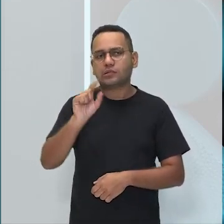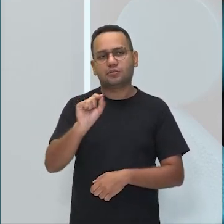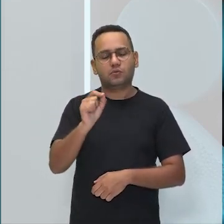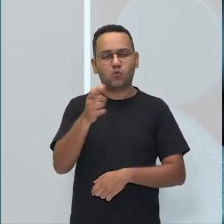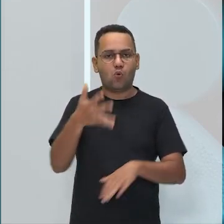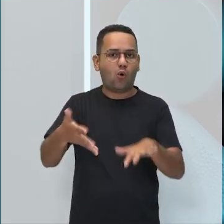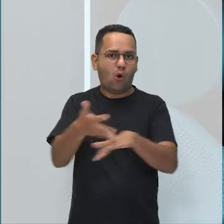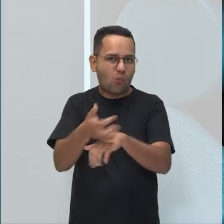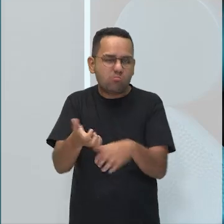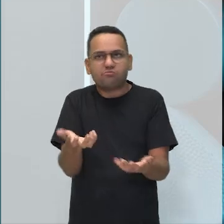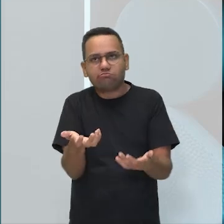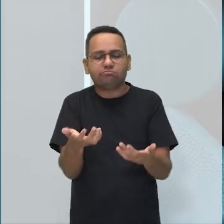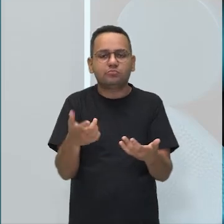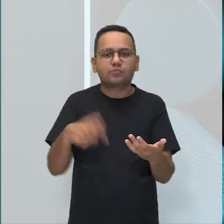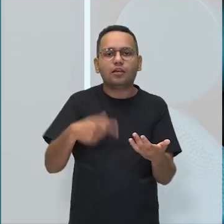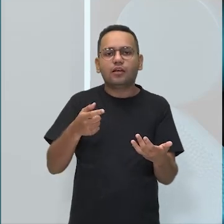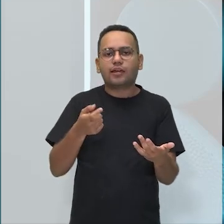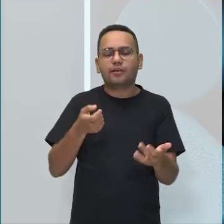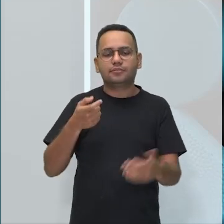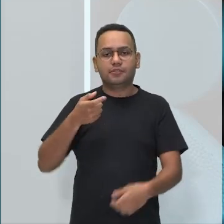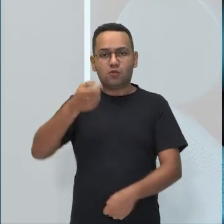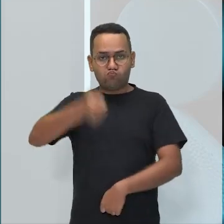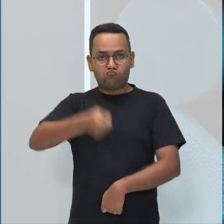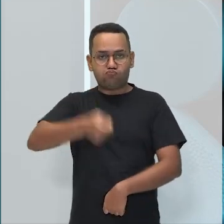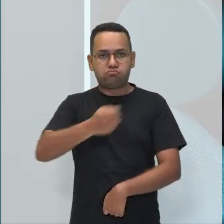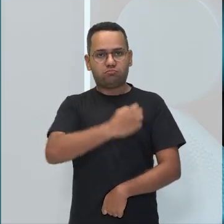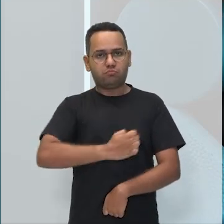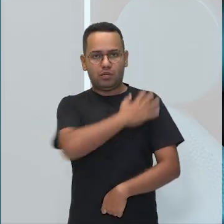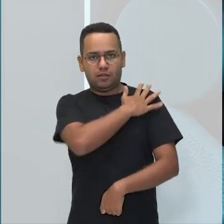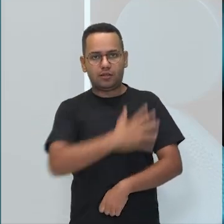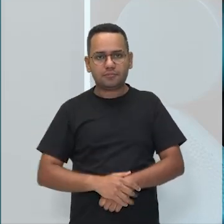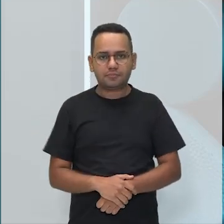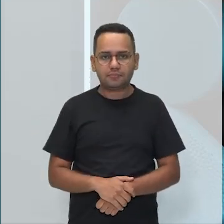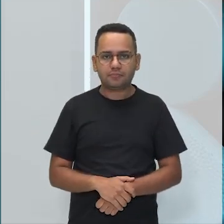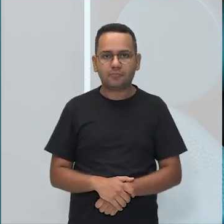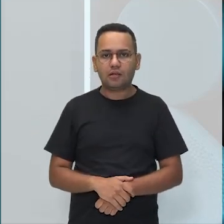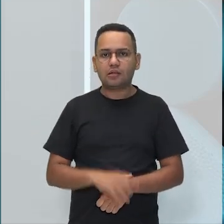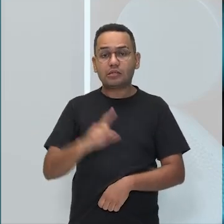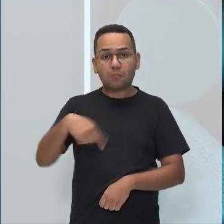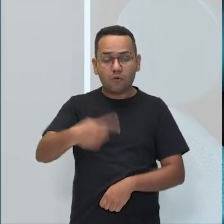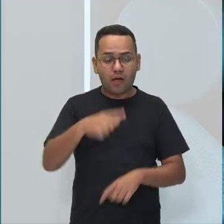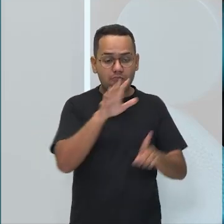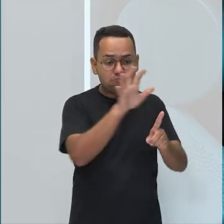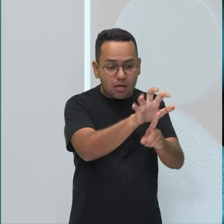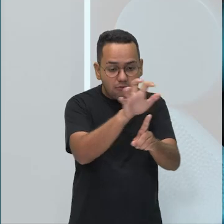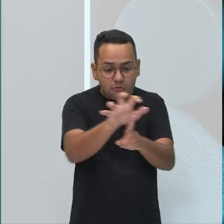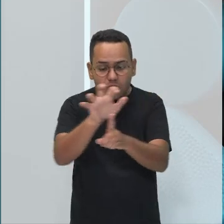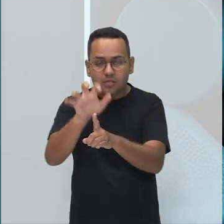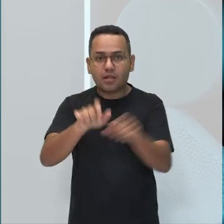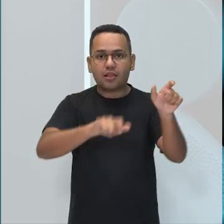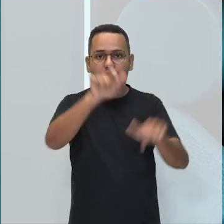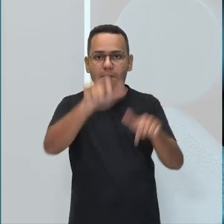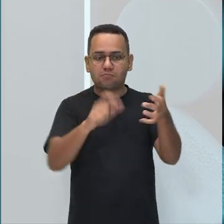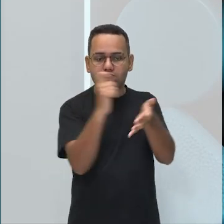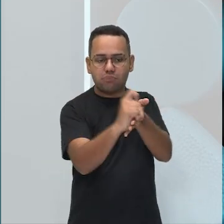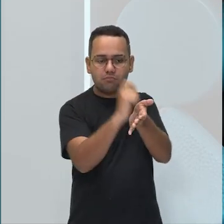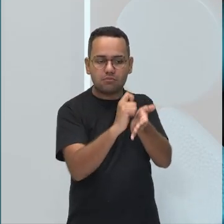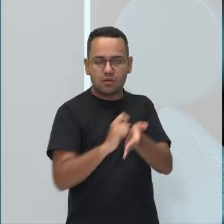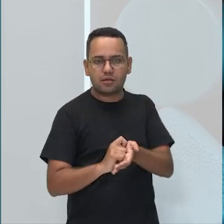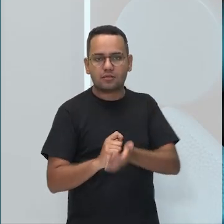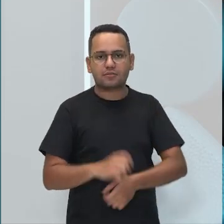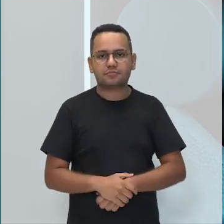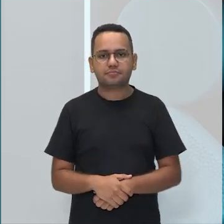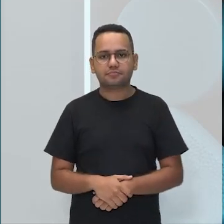do Estado Novo, e isso também vai influenciar na escrita, na produção literária dos nossos autores, principalmente lá